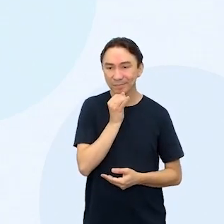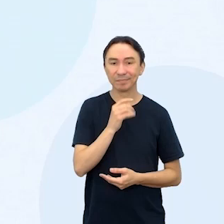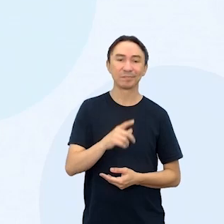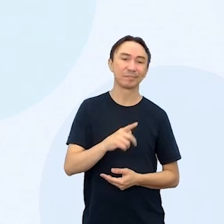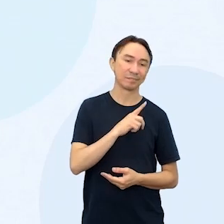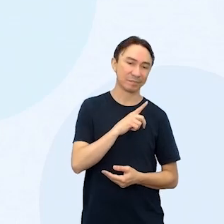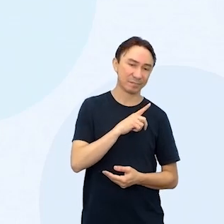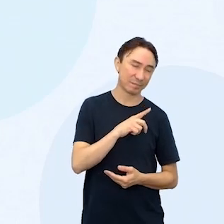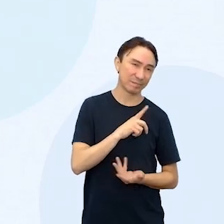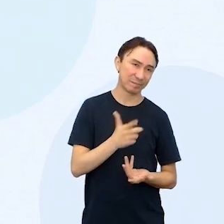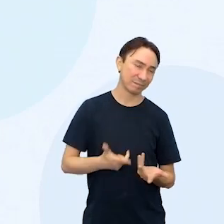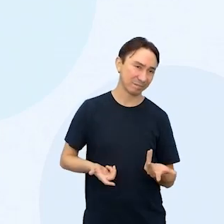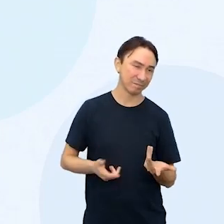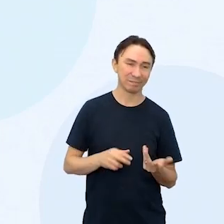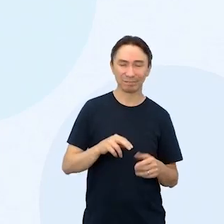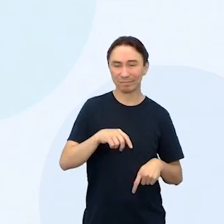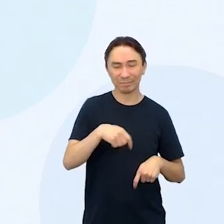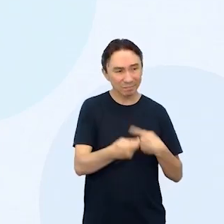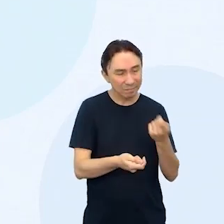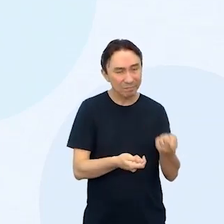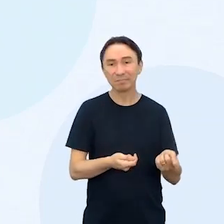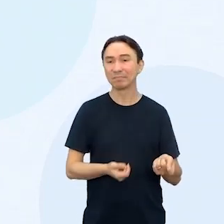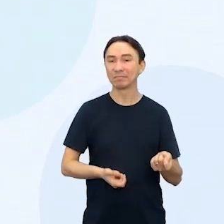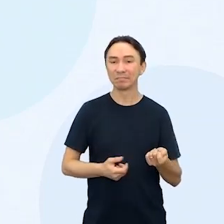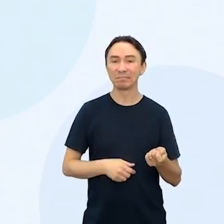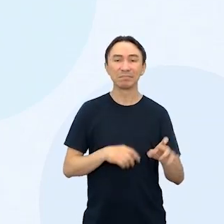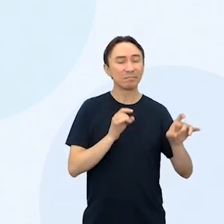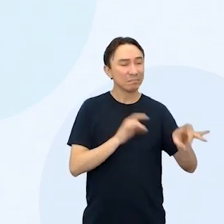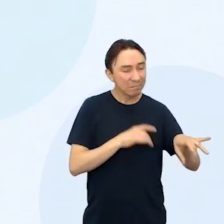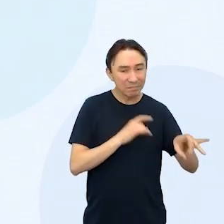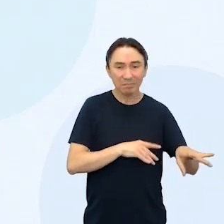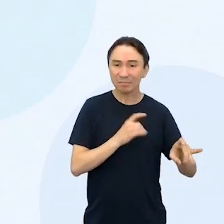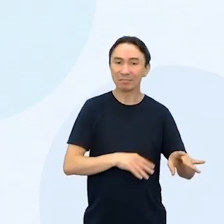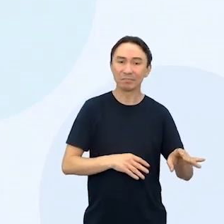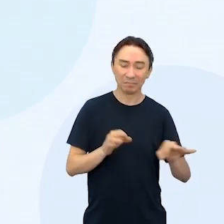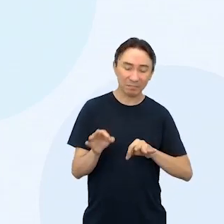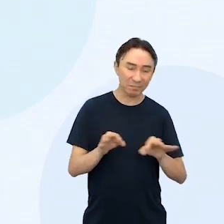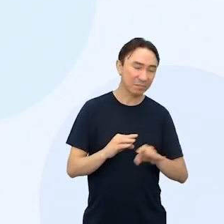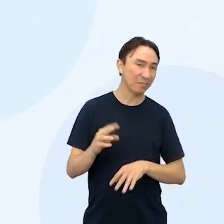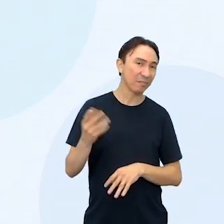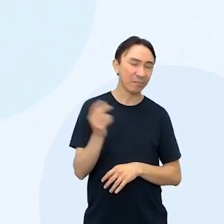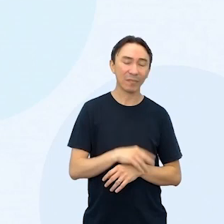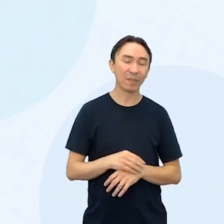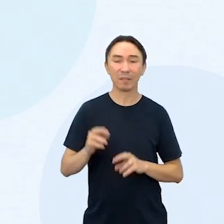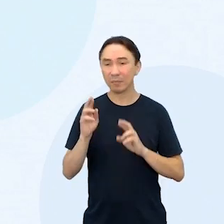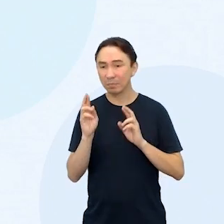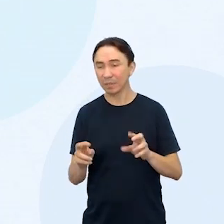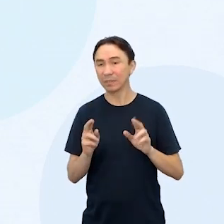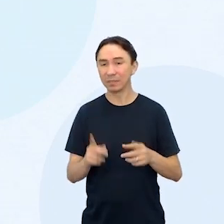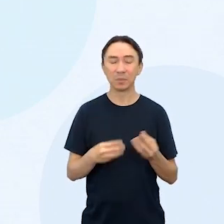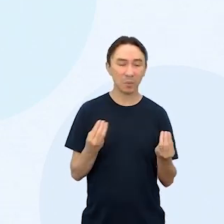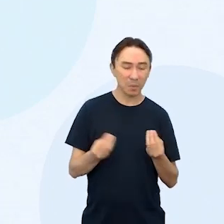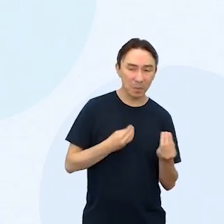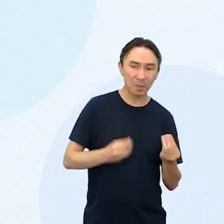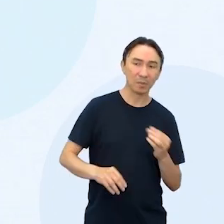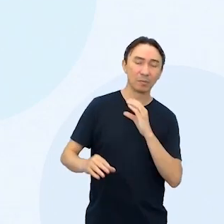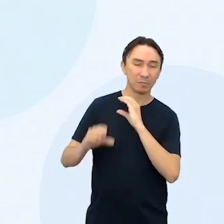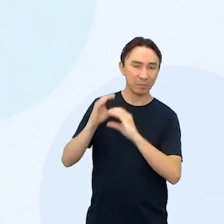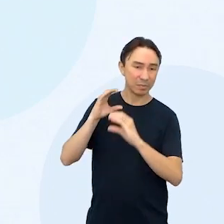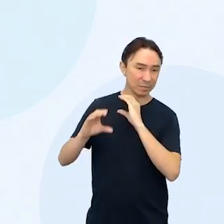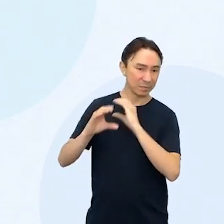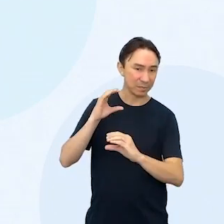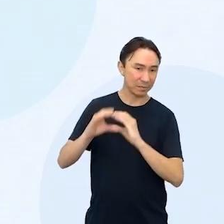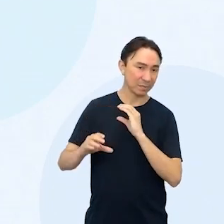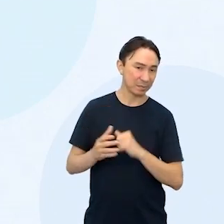eu disse anteriormente, formas diferentes de organizar essa rotina, essa prancha de comunicação com esses